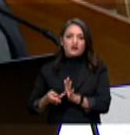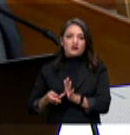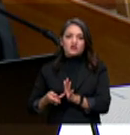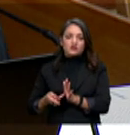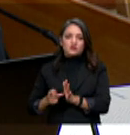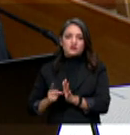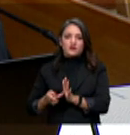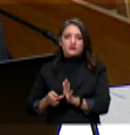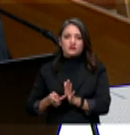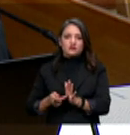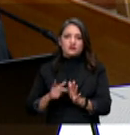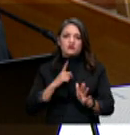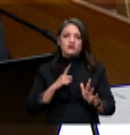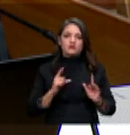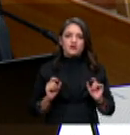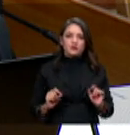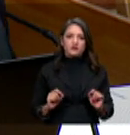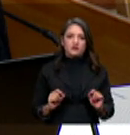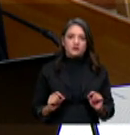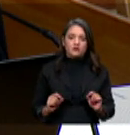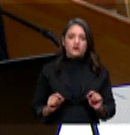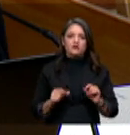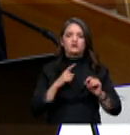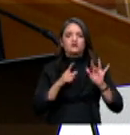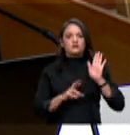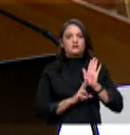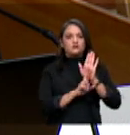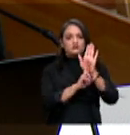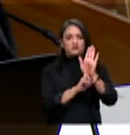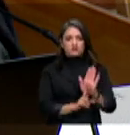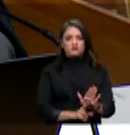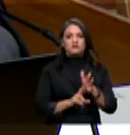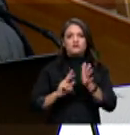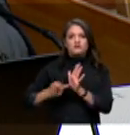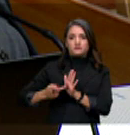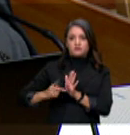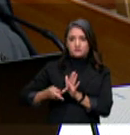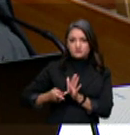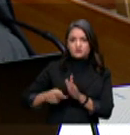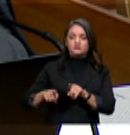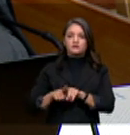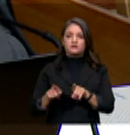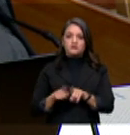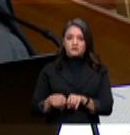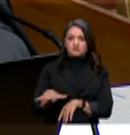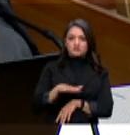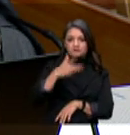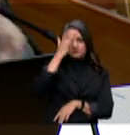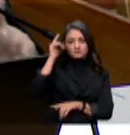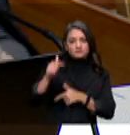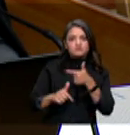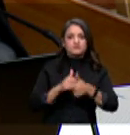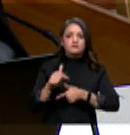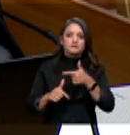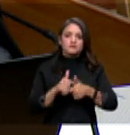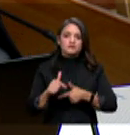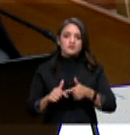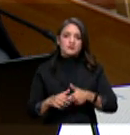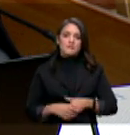sindicato-empregador e, do outro, a própria representatividade do sindicato com o trabalhador. E